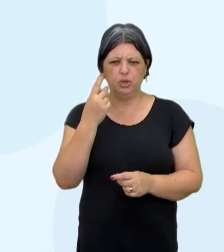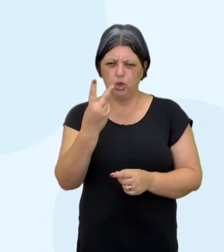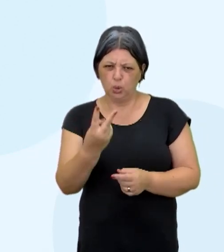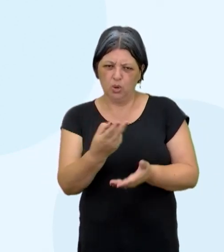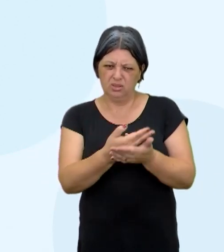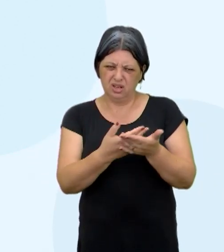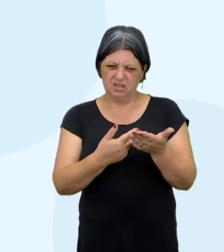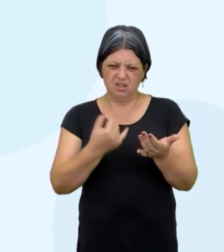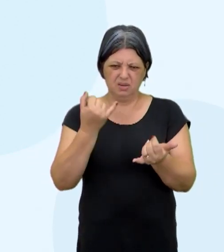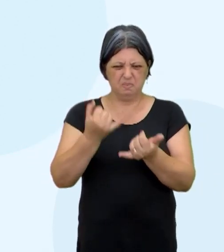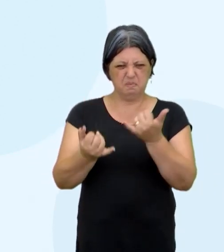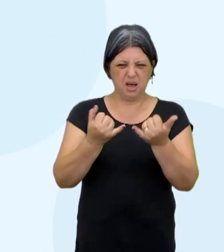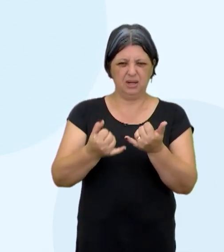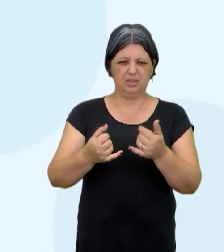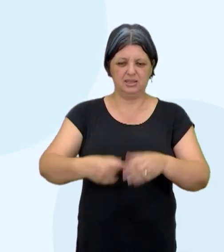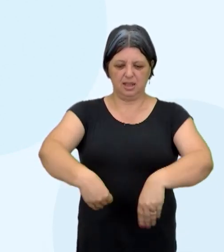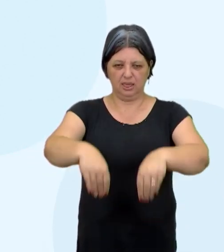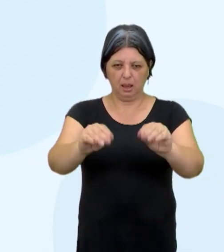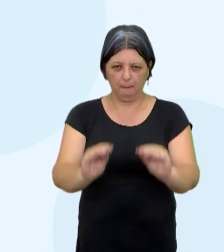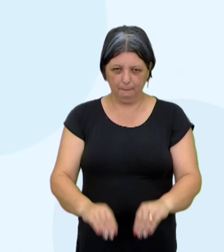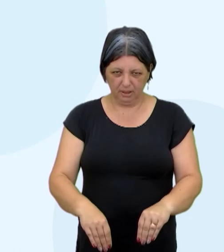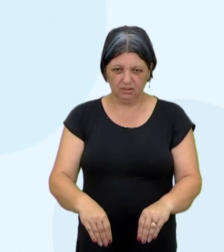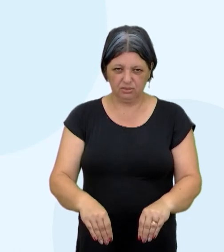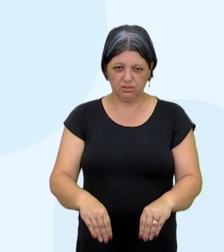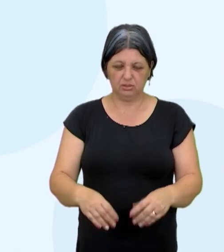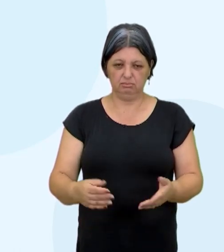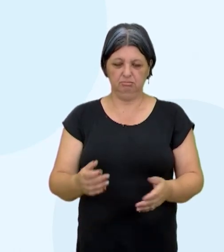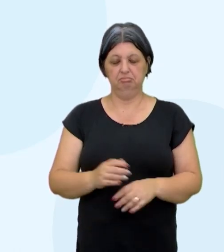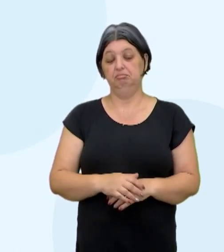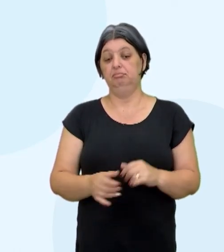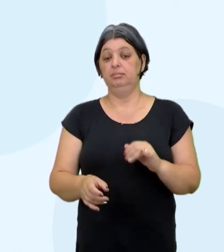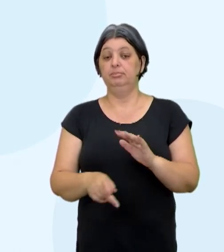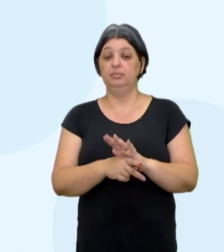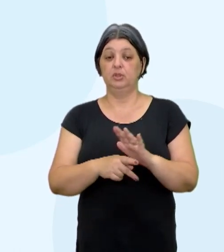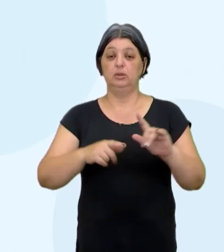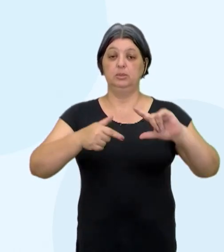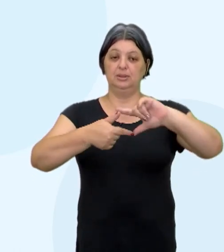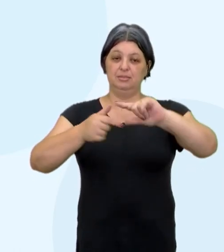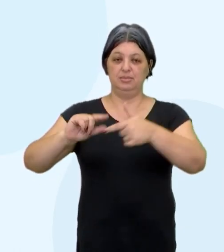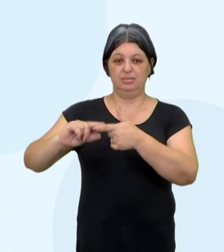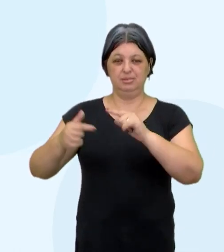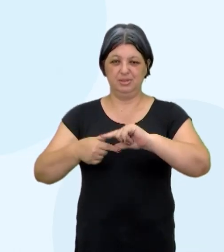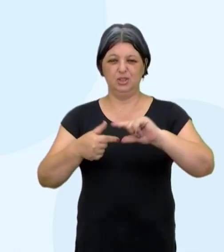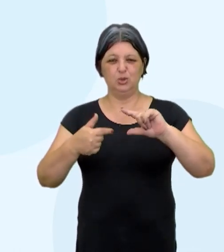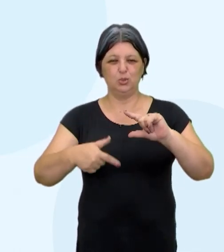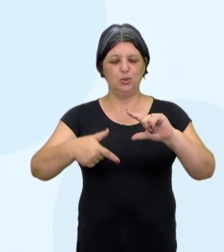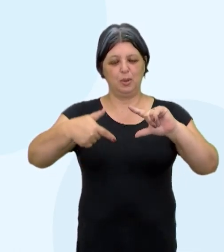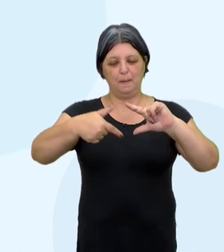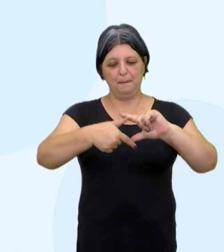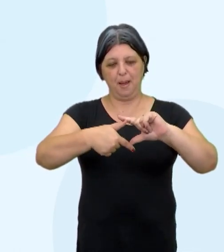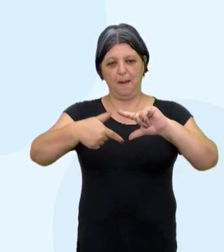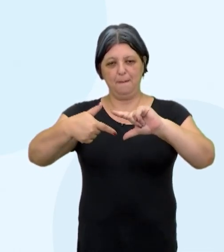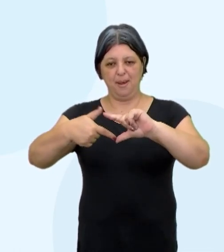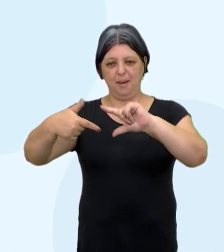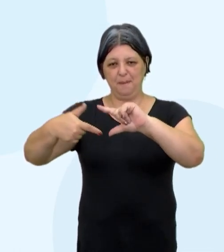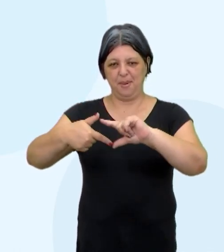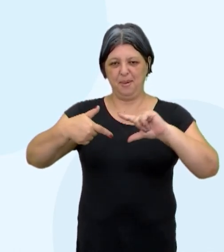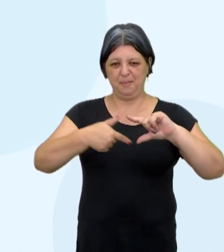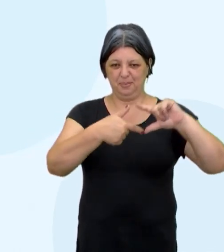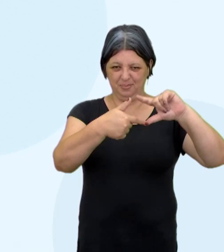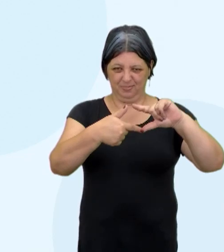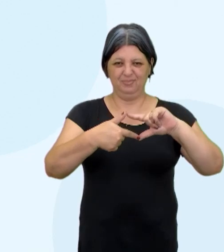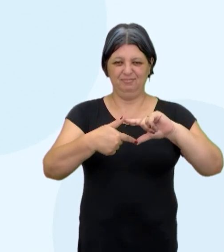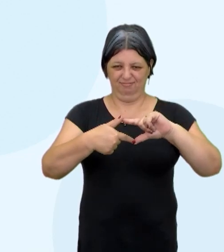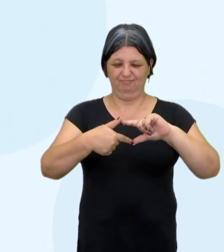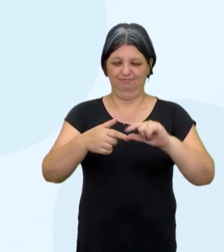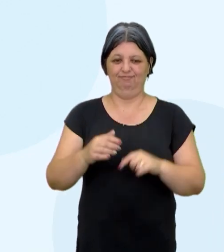desenhos que parecem dois tapetes. E esses tapetes têm figuras geométricas encaixadas bonitinhas. Ah, então quando a gente tá falando em